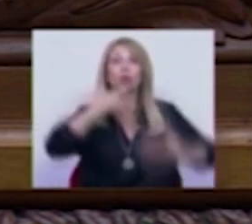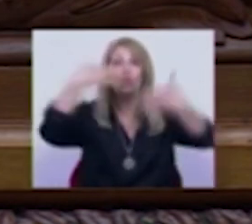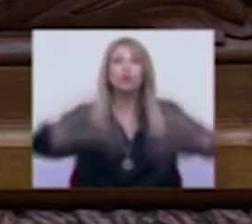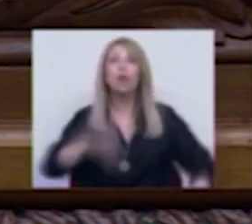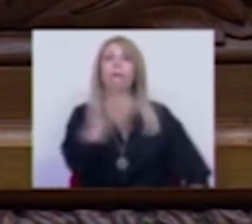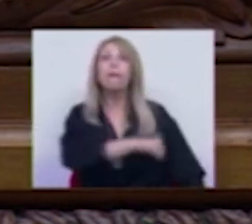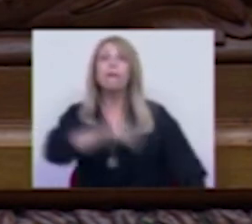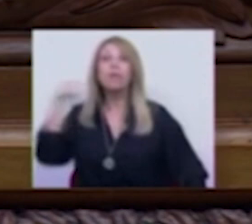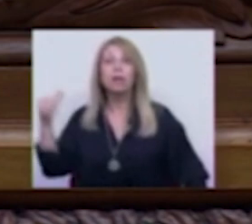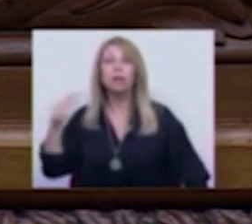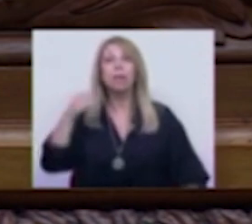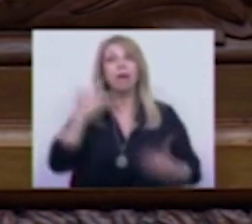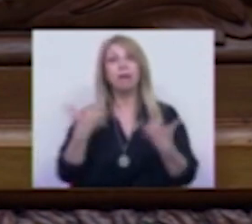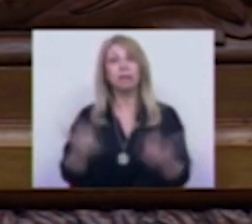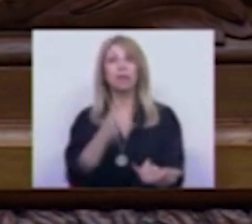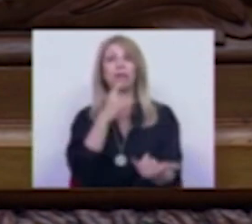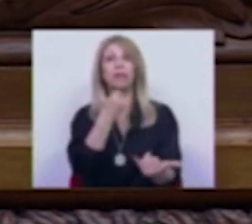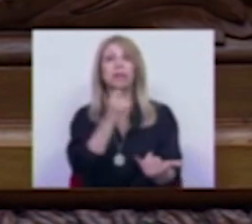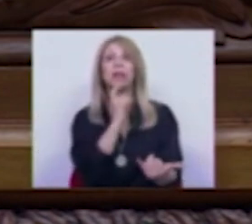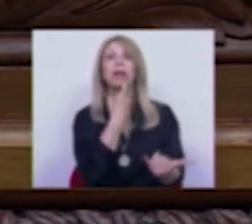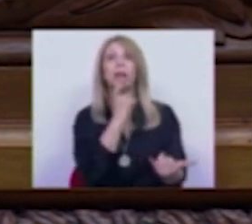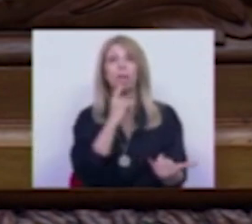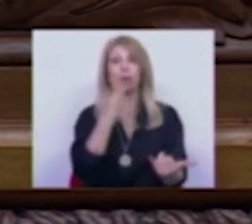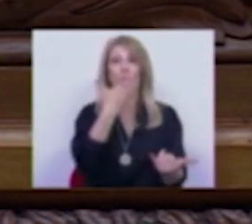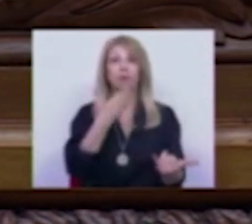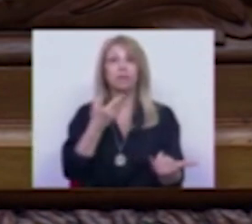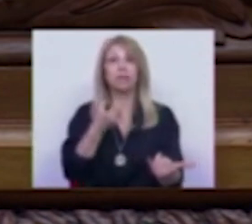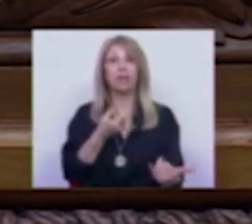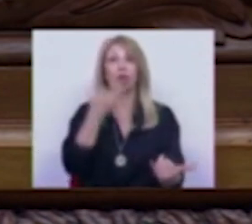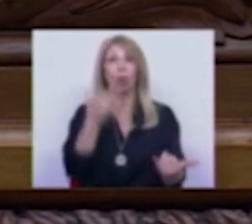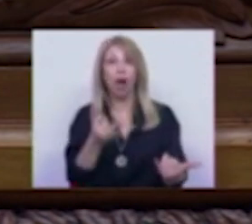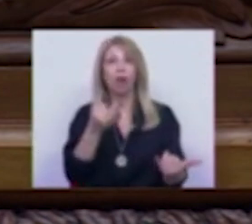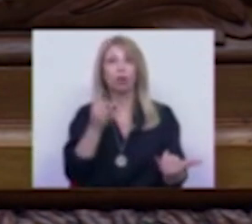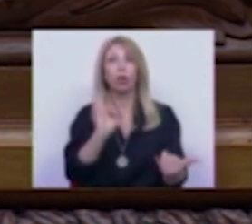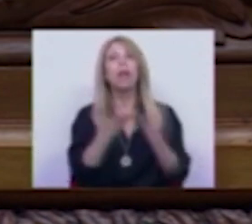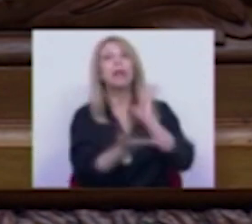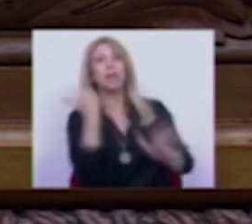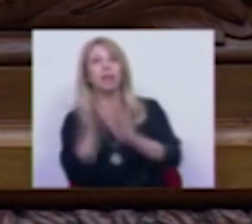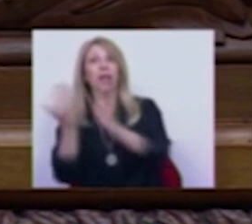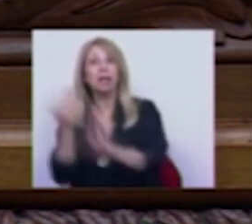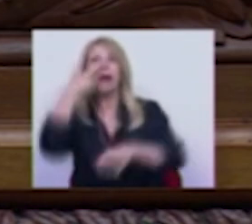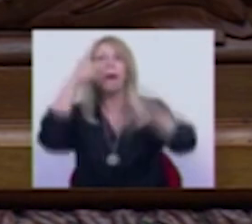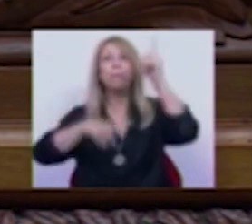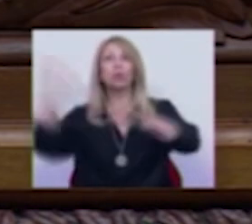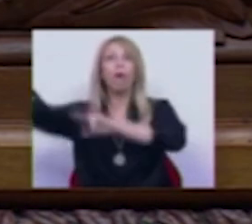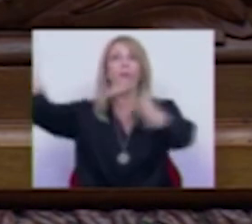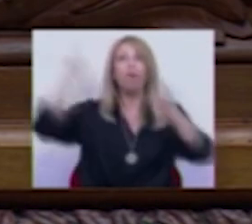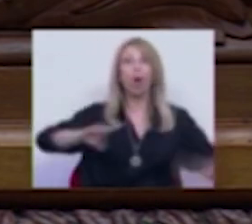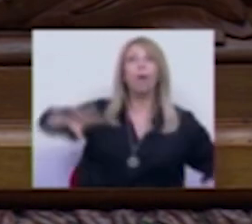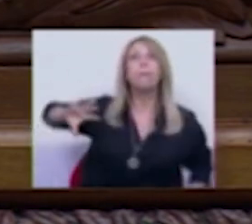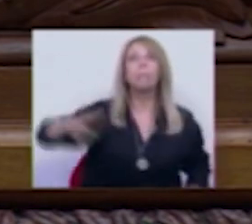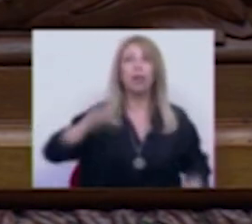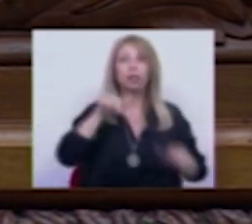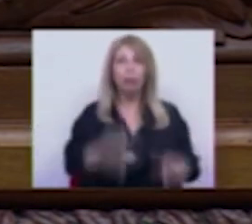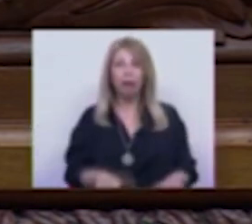da expropriação após o 25 de Abril de 1974, todos os retornados que vieram dos seus países e aqui encontraram um país que não lhes deu